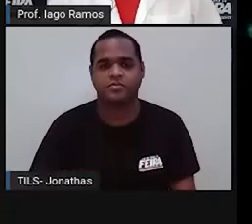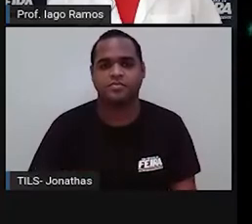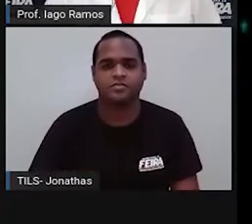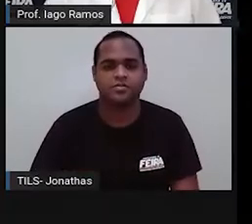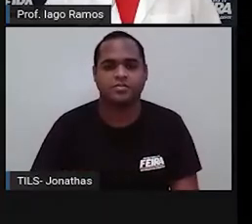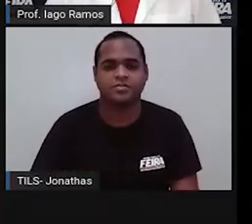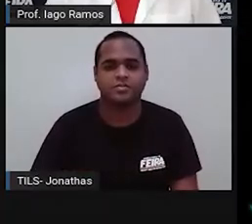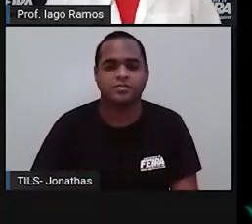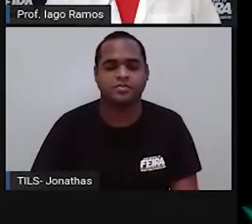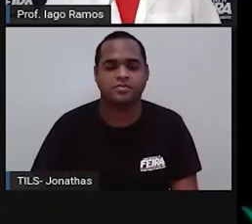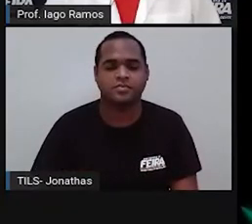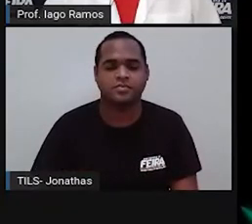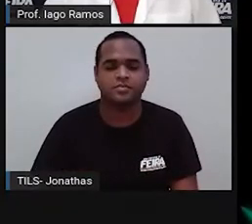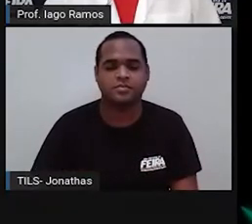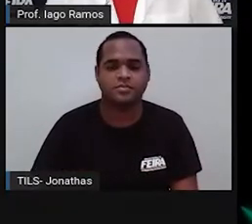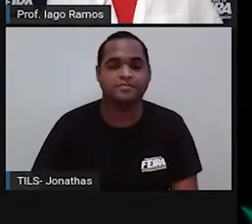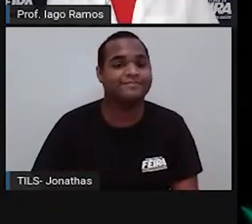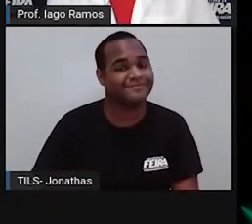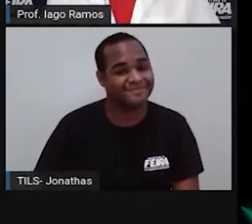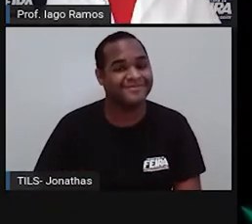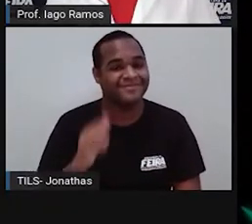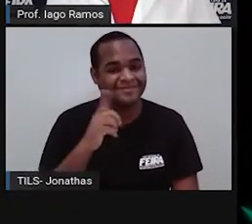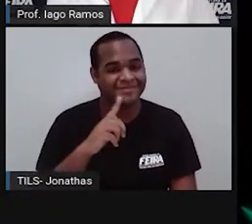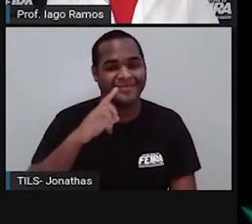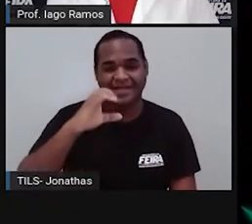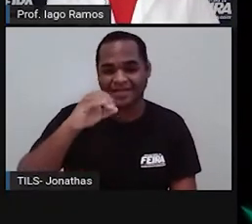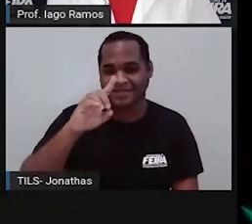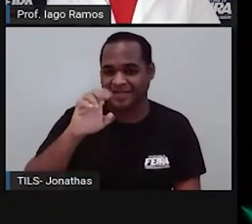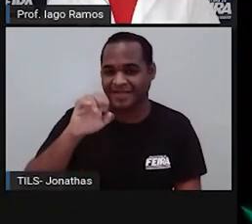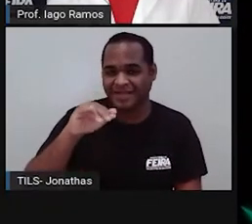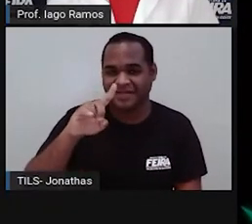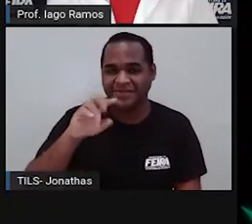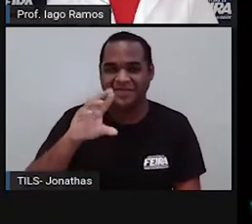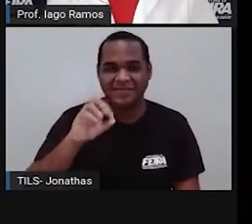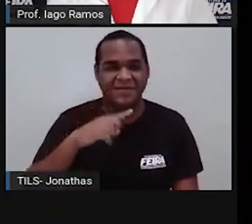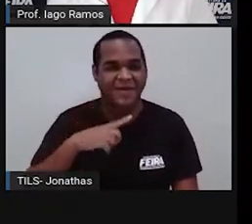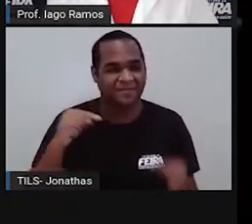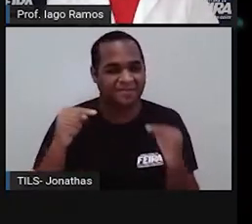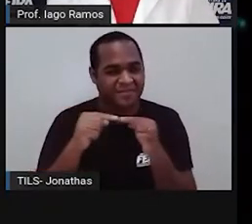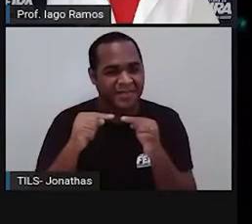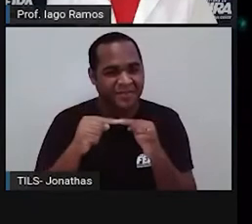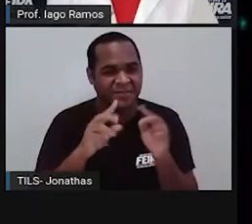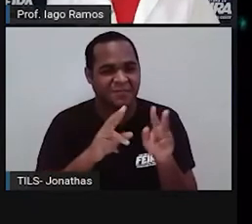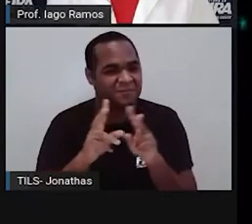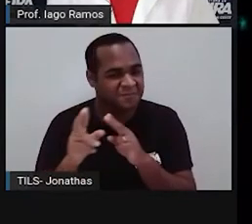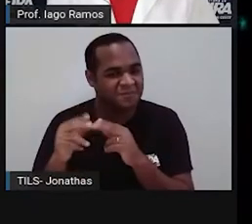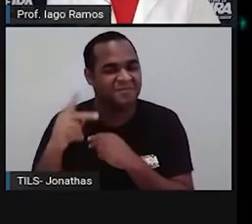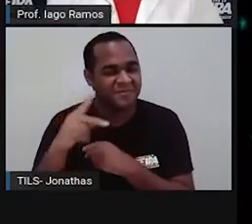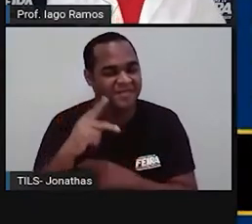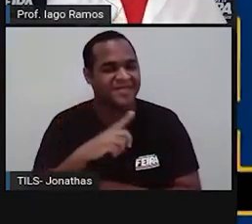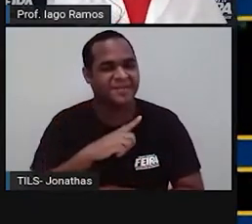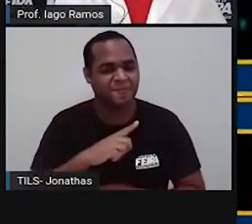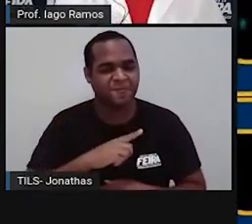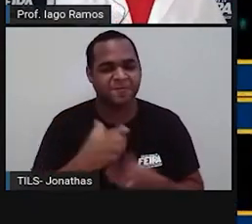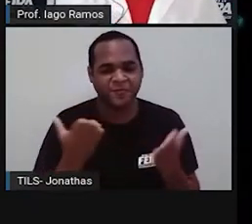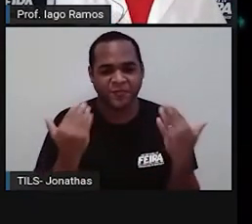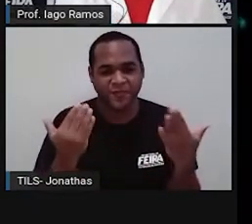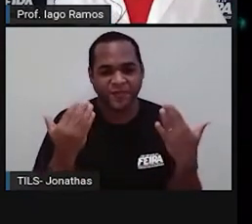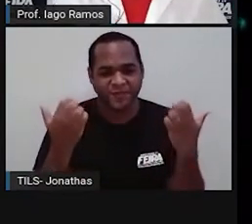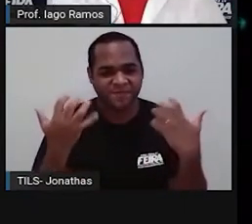Tem o formato de um cilindro, a torre de Pisa. Pois é. Então, vamos lá.